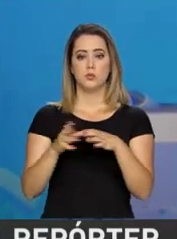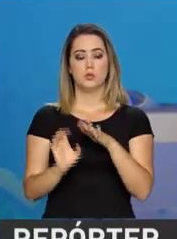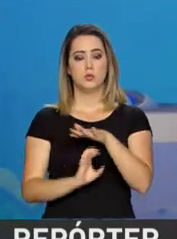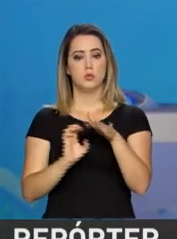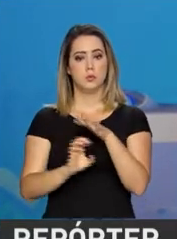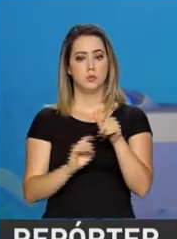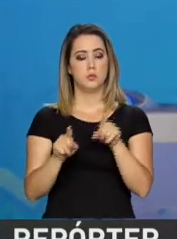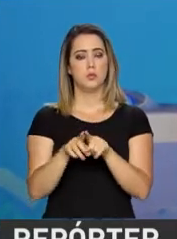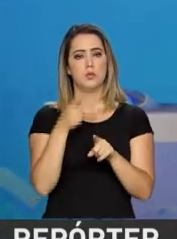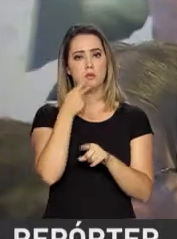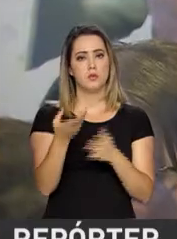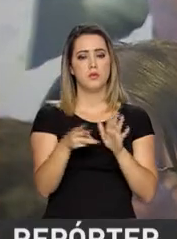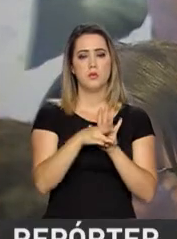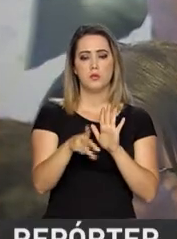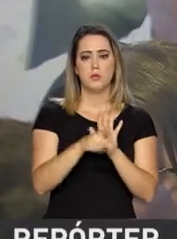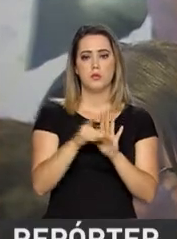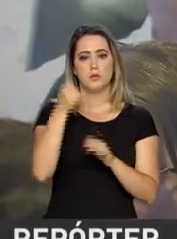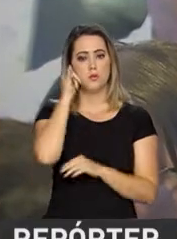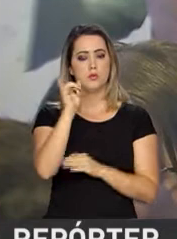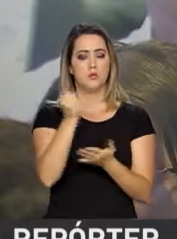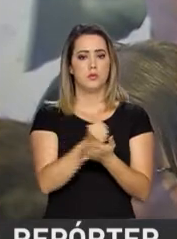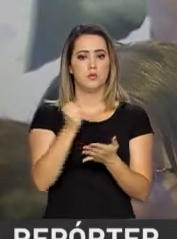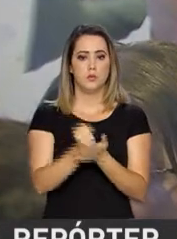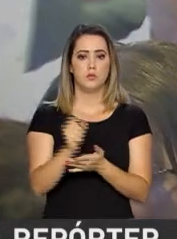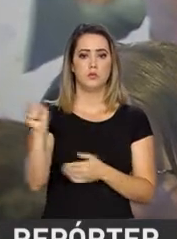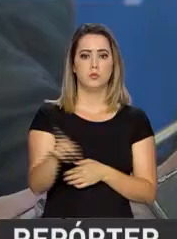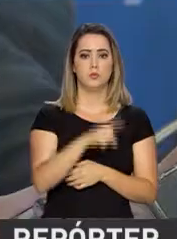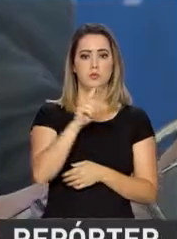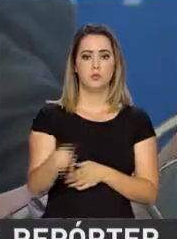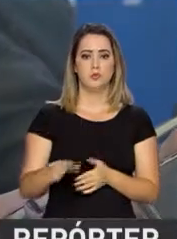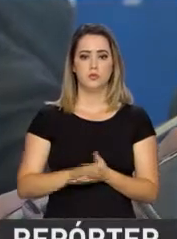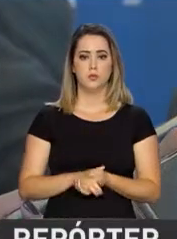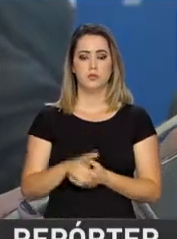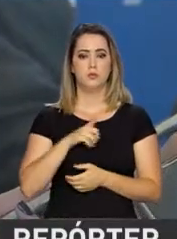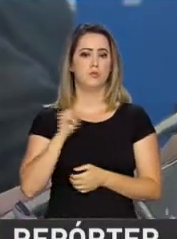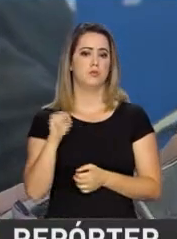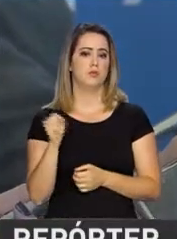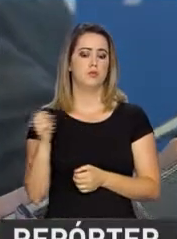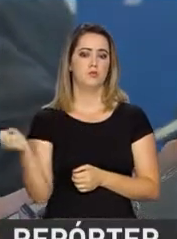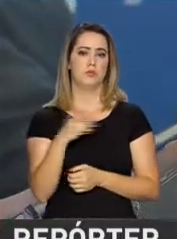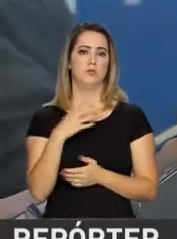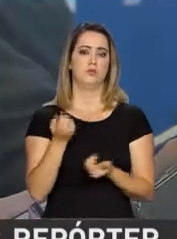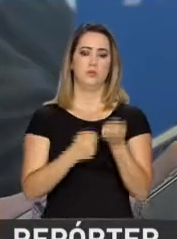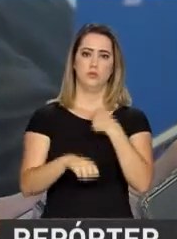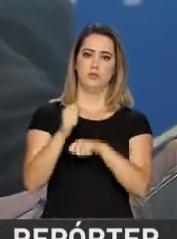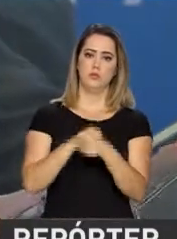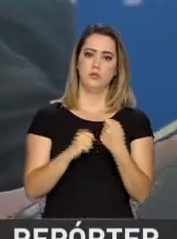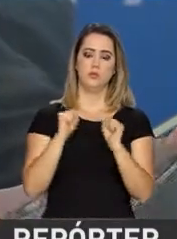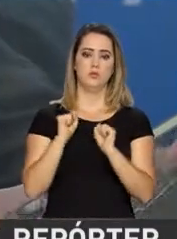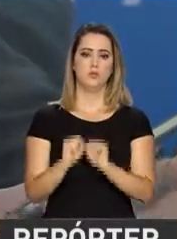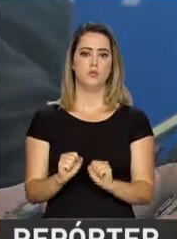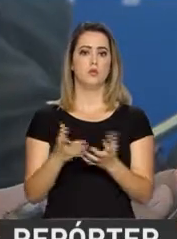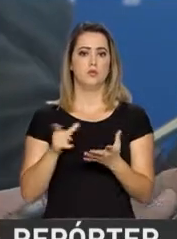medida provisória é uma maneira de evitar que contratos sejam cancelados. Haverá sim um novo modelo econômico que vai